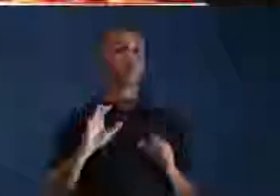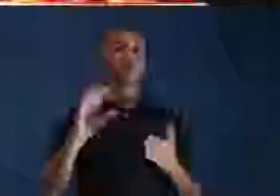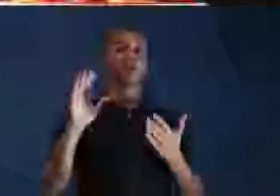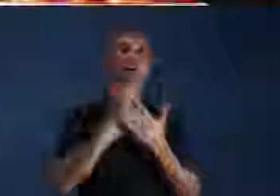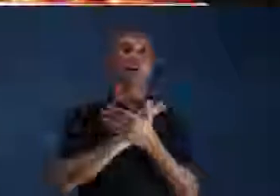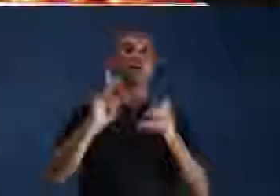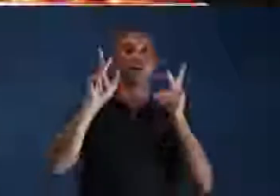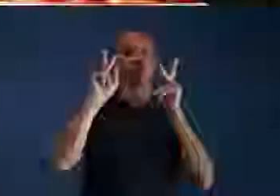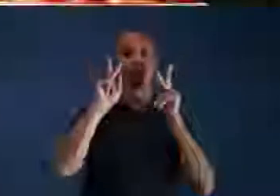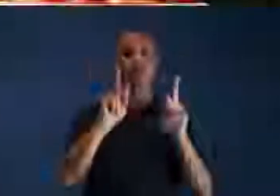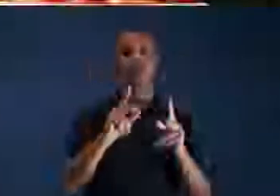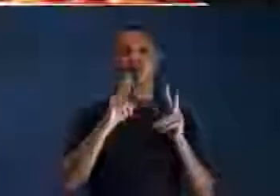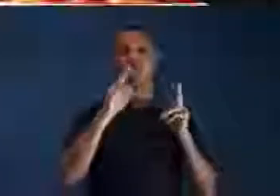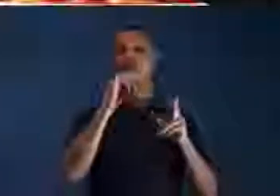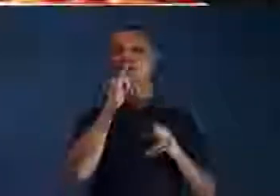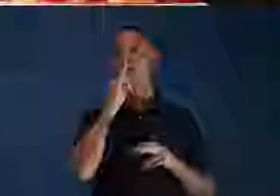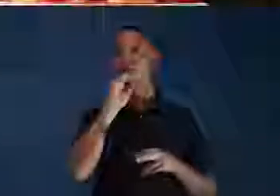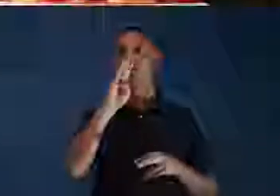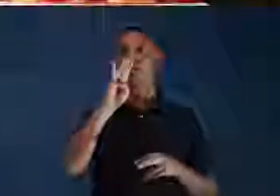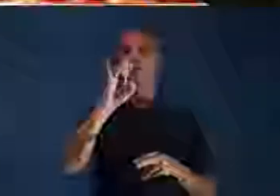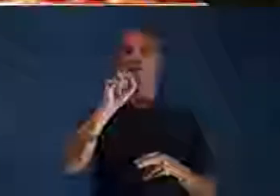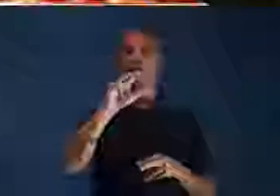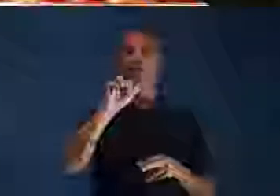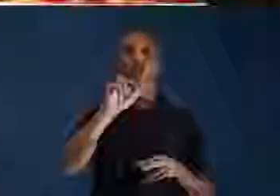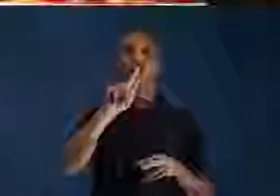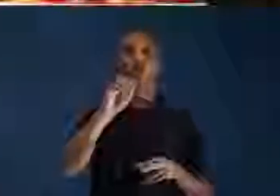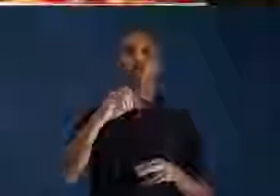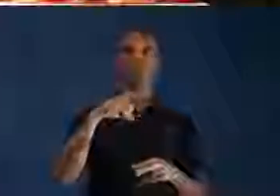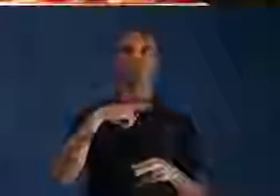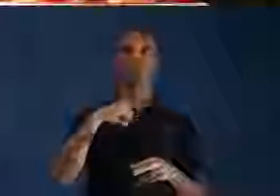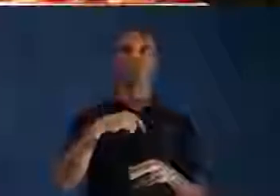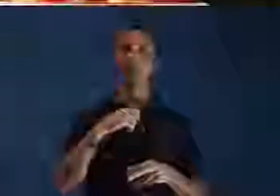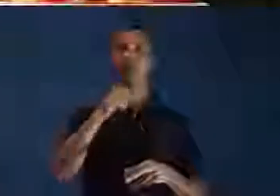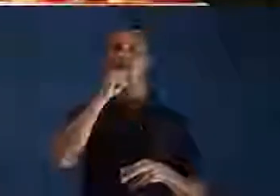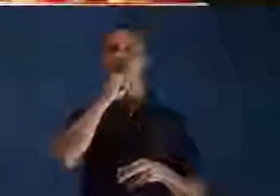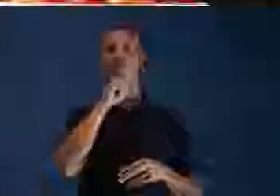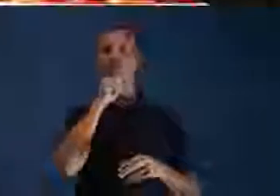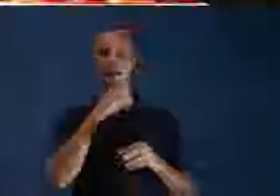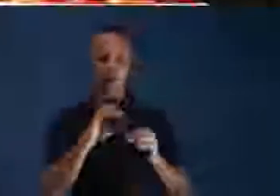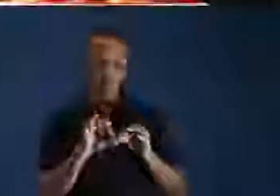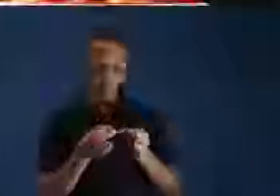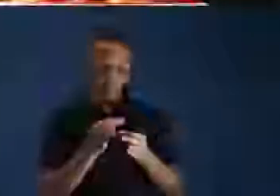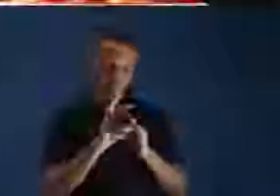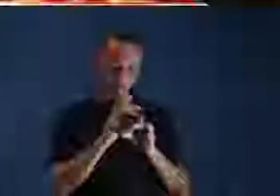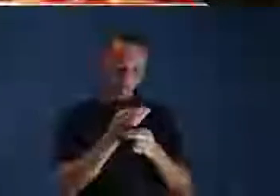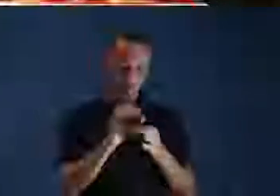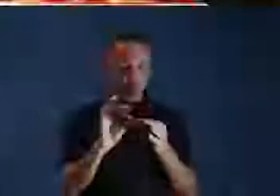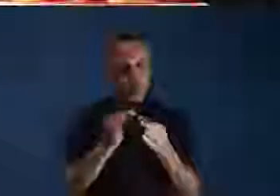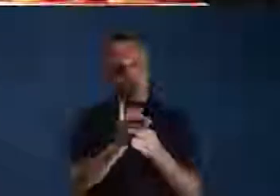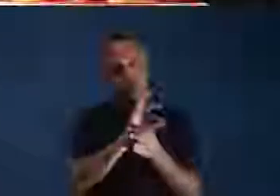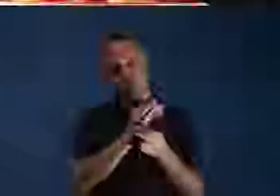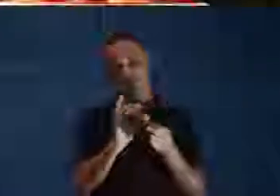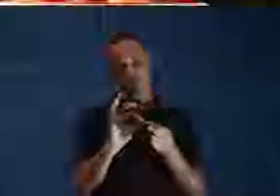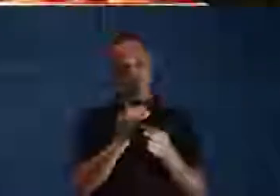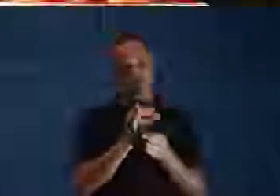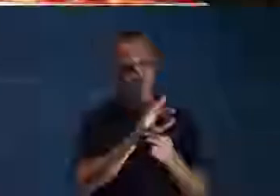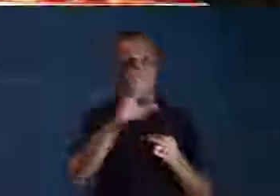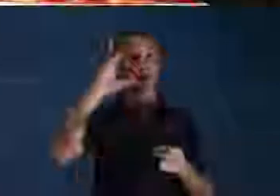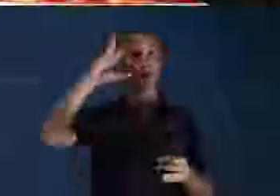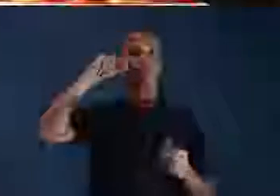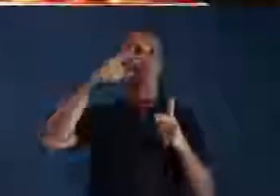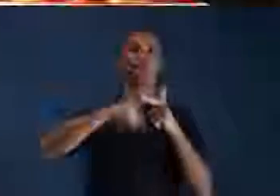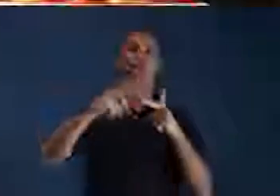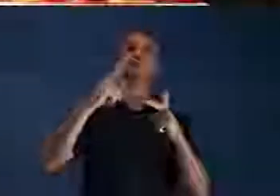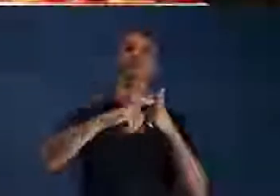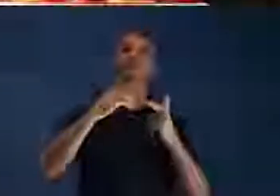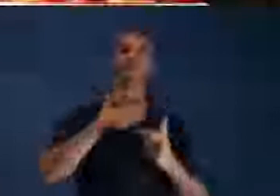alguém como a Miss Marple, por exemplo, né? Aquela doce velhinha tricotando e resolvendo todos os problemas. Então,